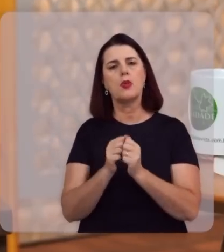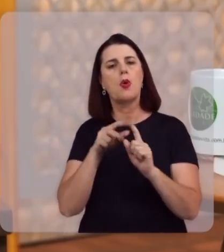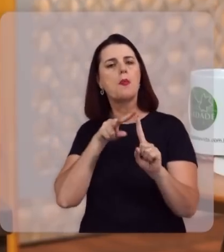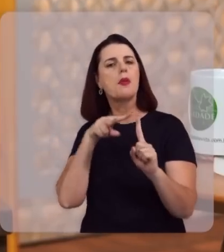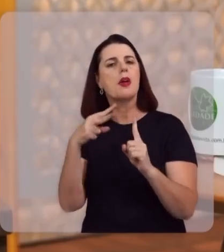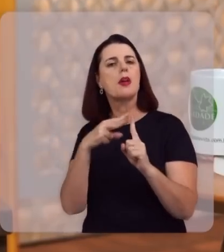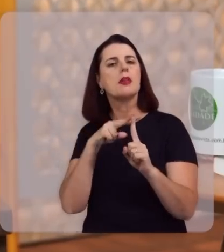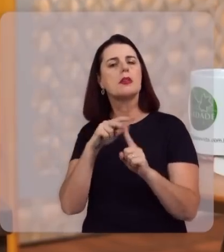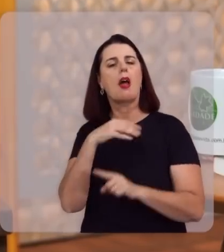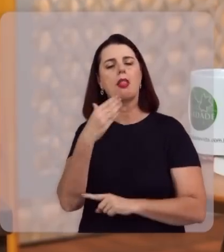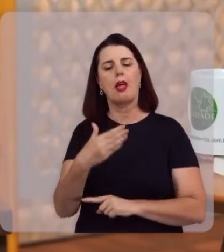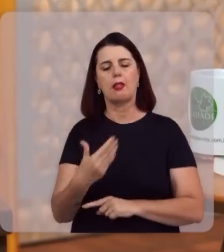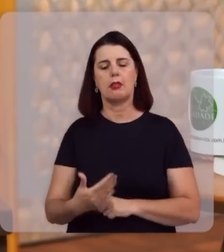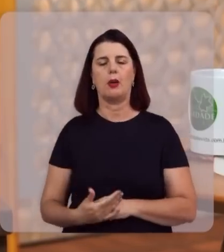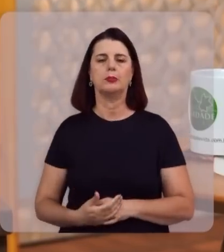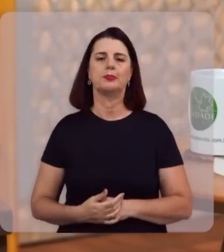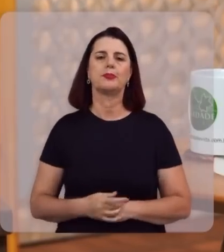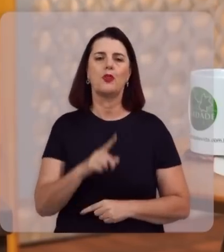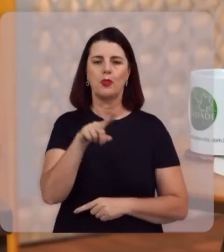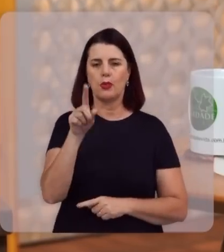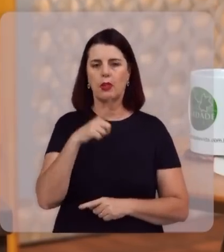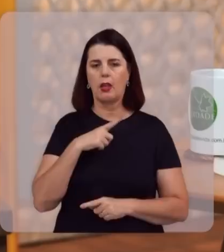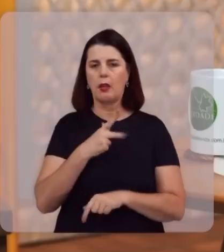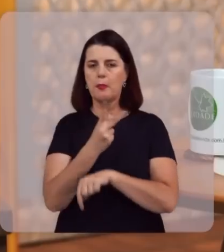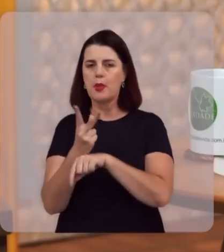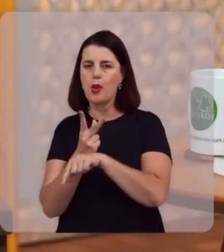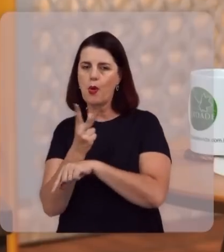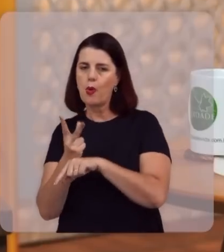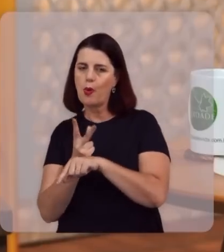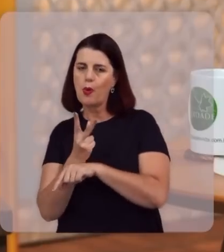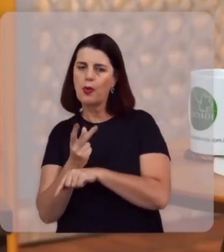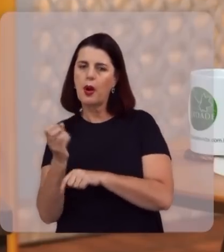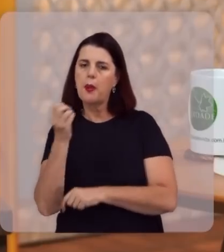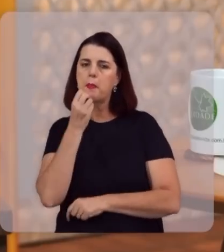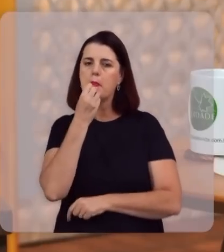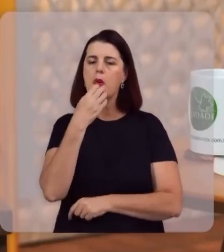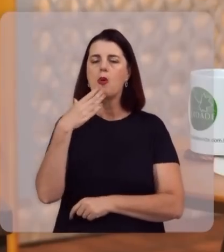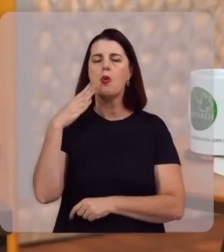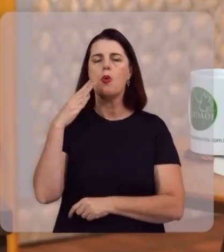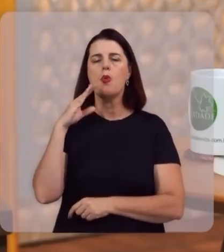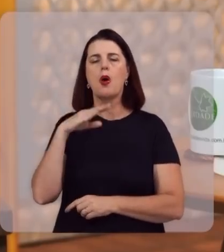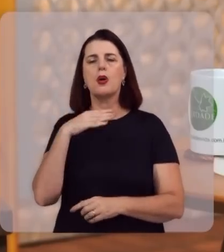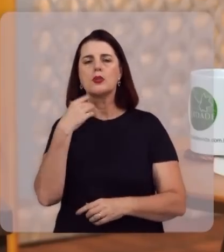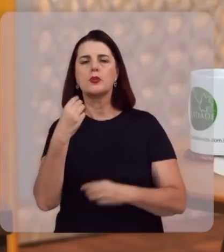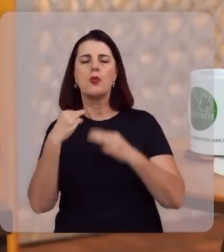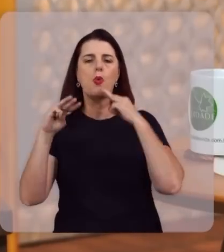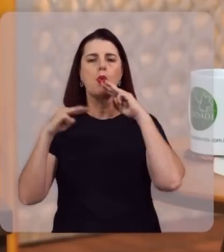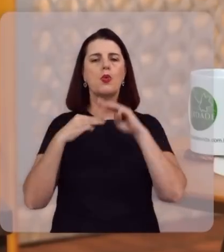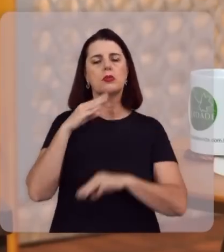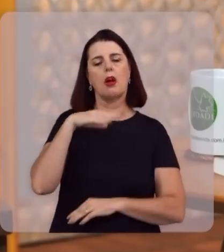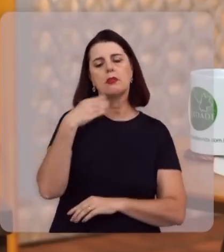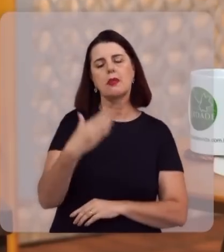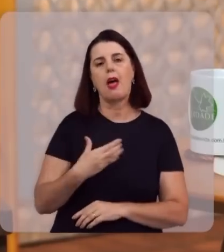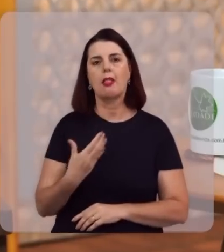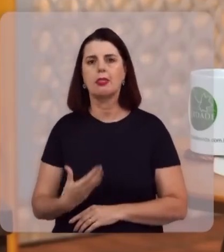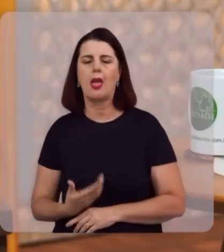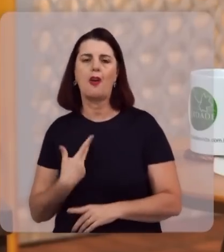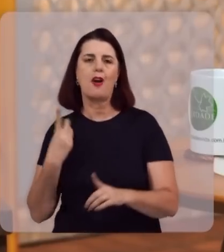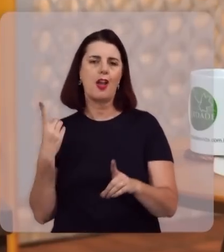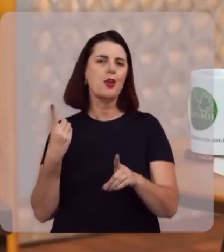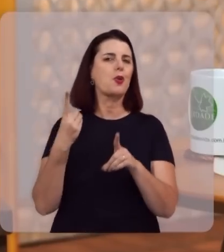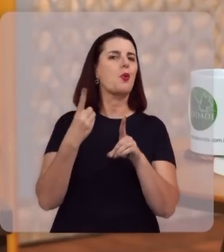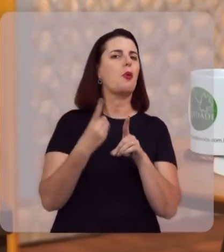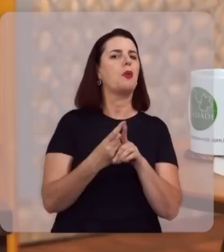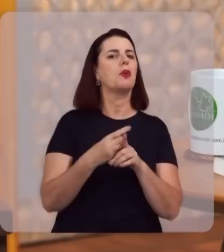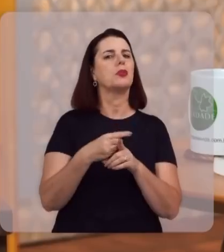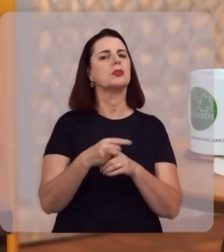com perspectiva natalina. Para você que tem procurado boas músicas de Natal, você vai encontrar ali